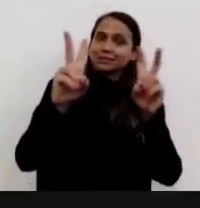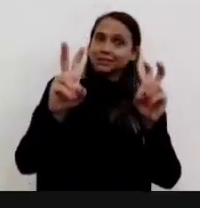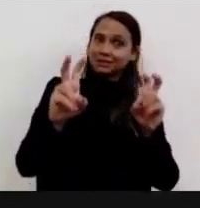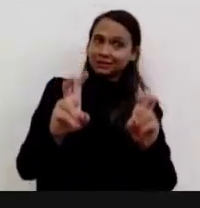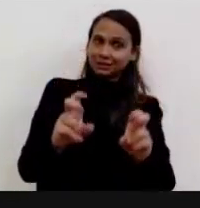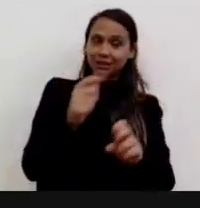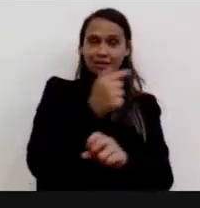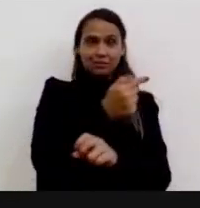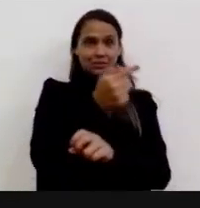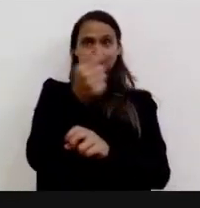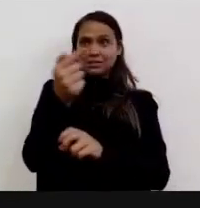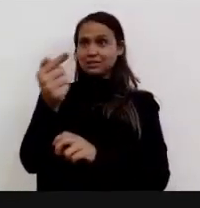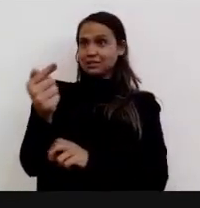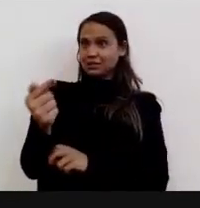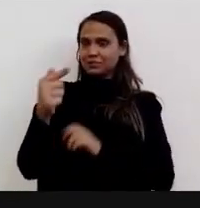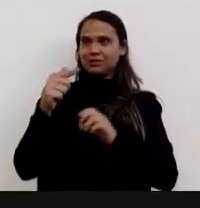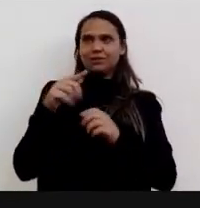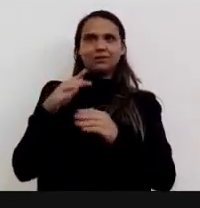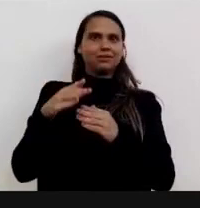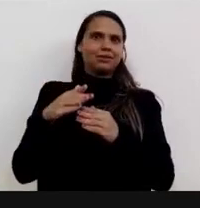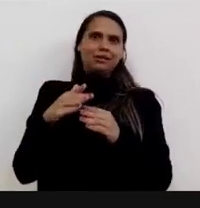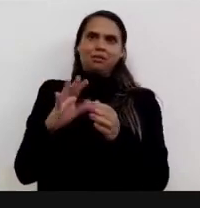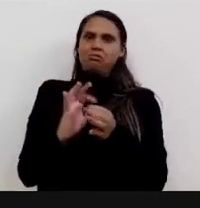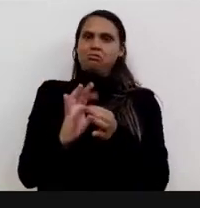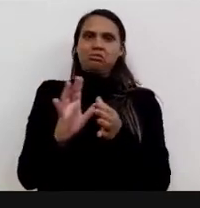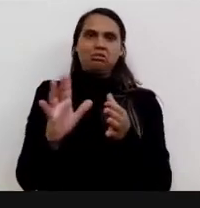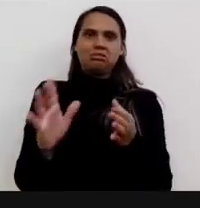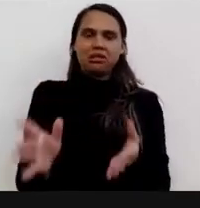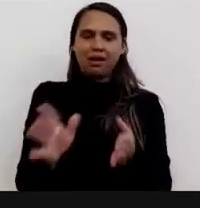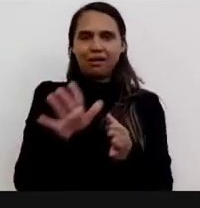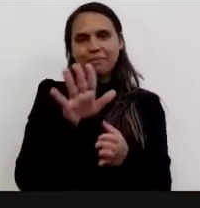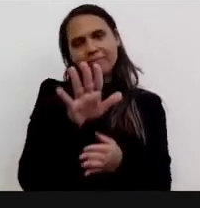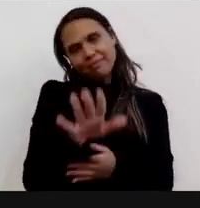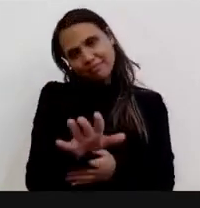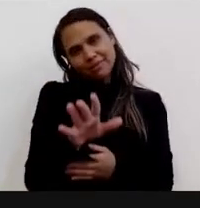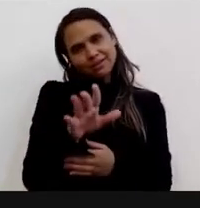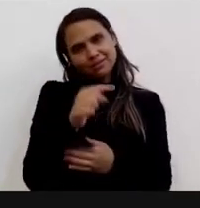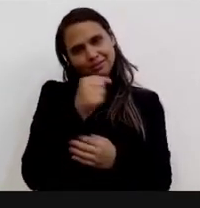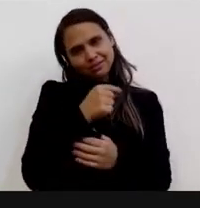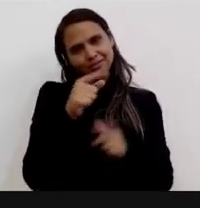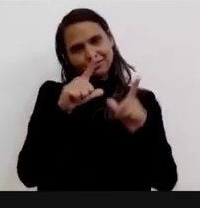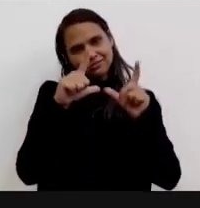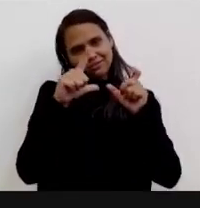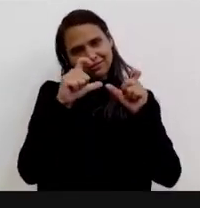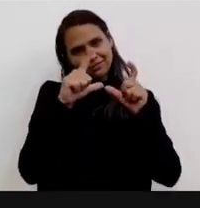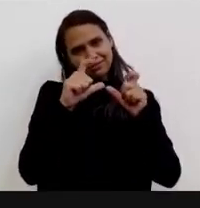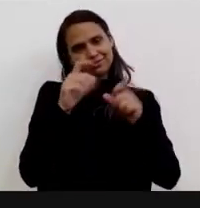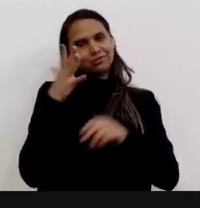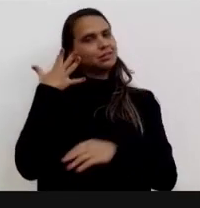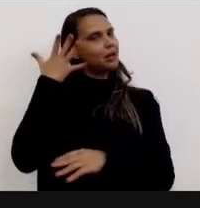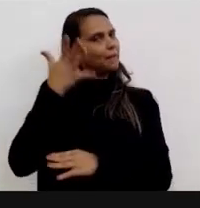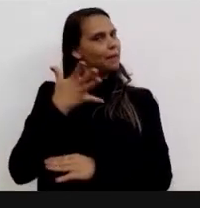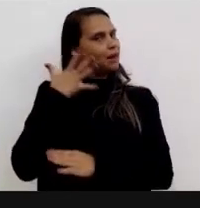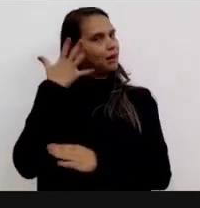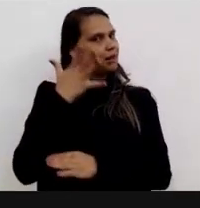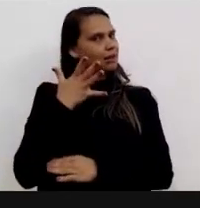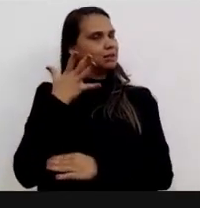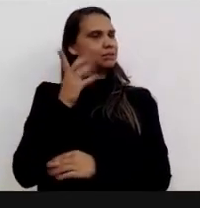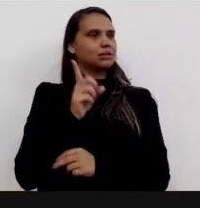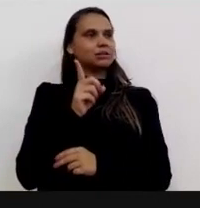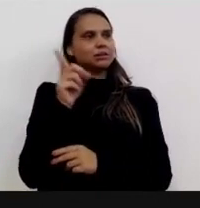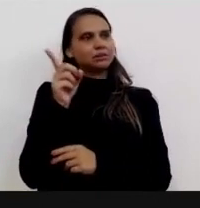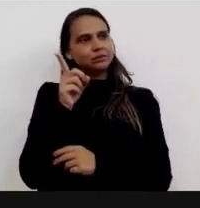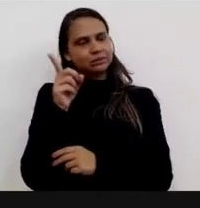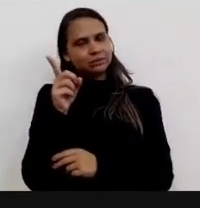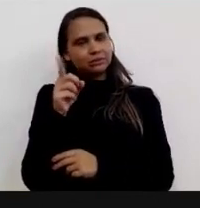conversar a semana inteira, como todos os assuntos que foram aqui tratados. E esse é o QR Code da palestra que eu dei lá na Coreia, caso